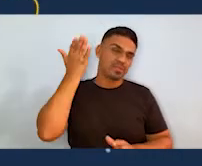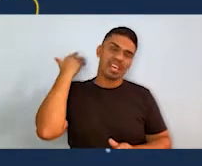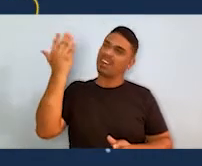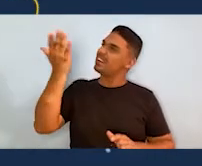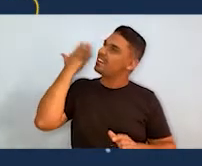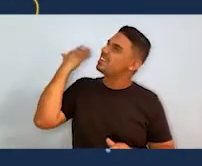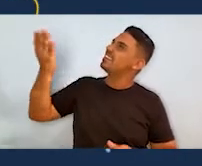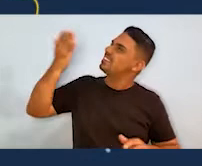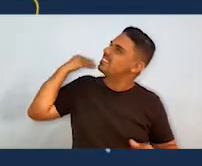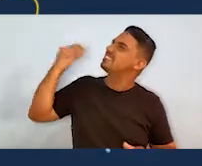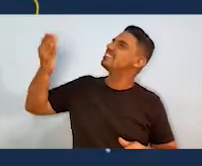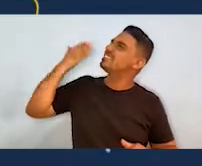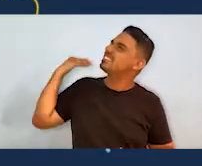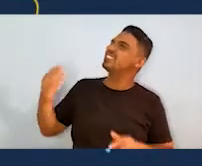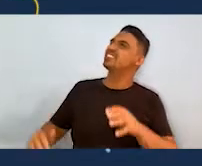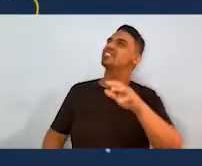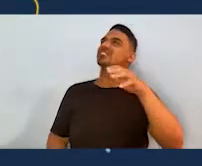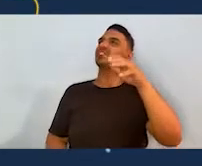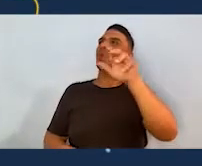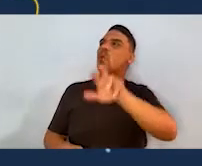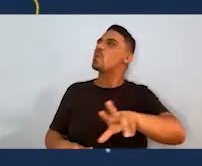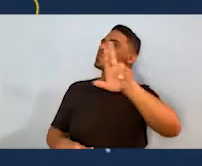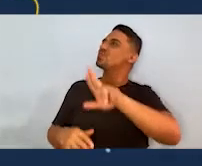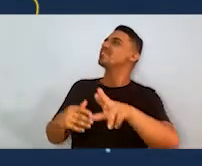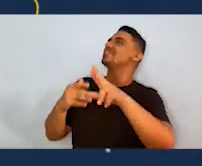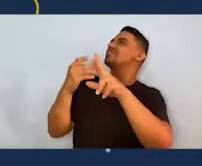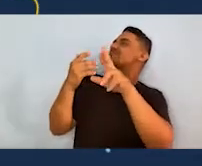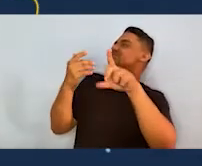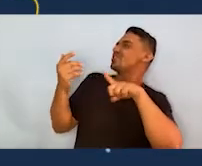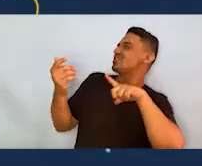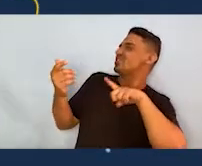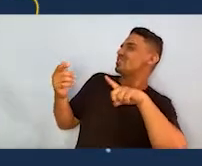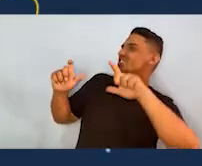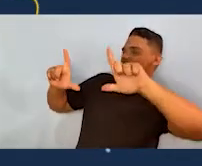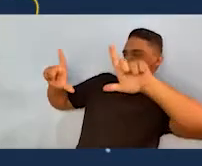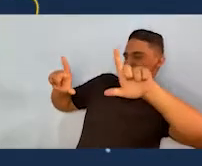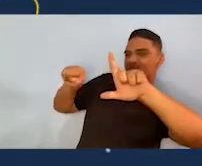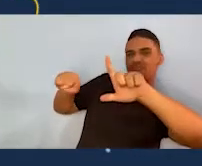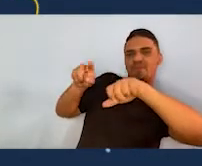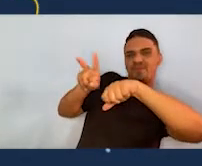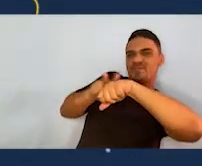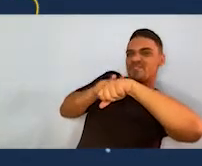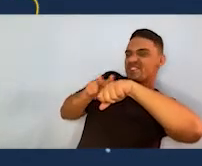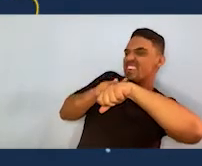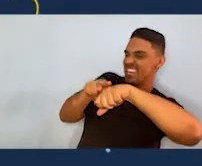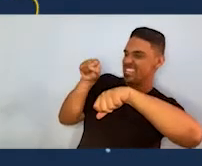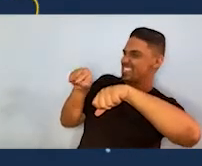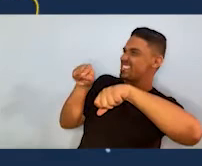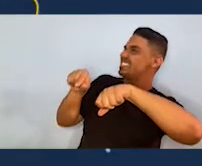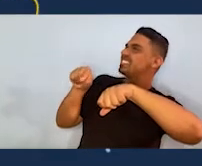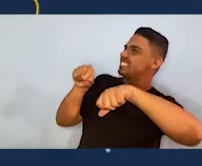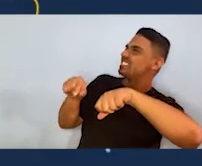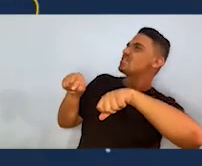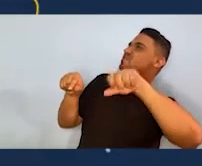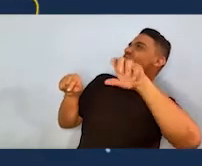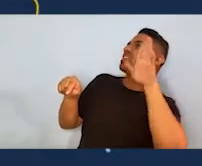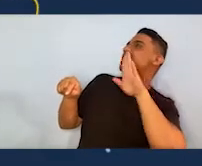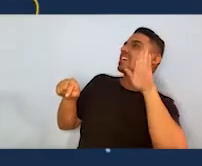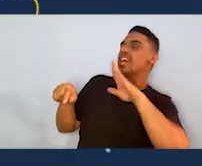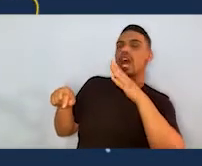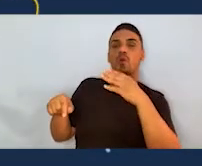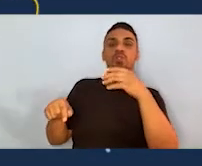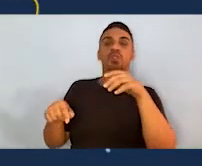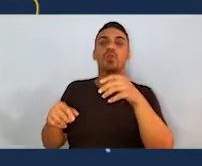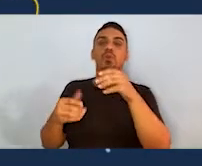Windows 3.11 no PC, primeiro PC que meu pai trouxe para casa, tinha um monitor verde. Então foi legal ter começado com